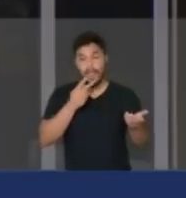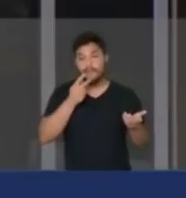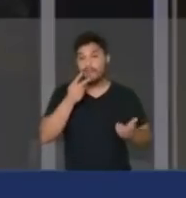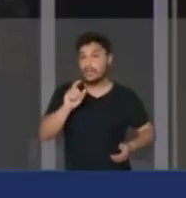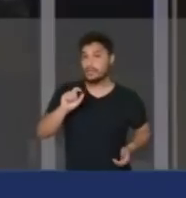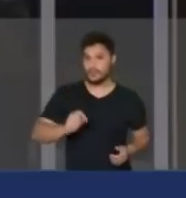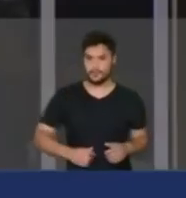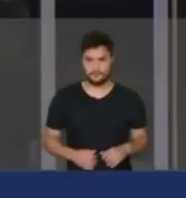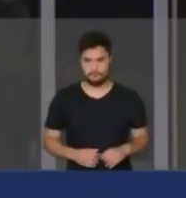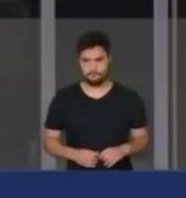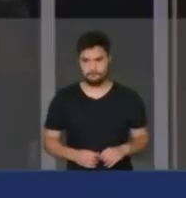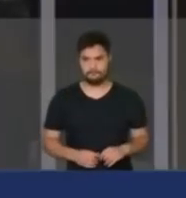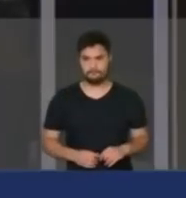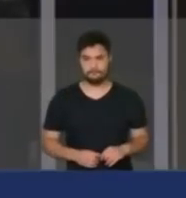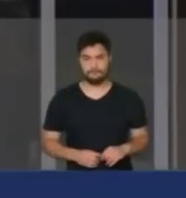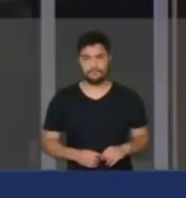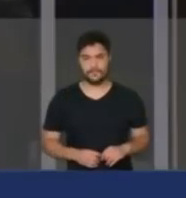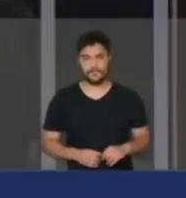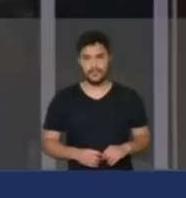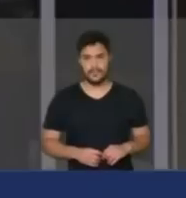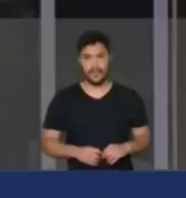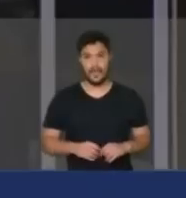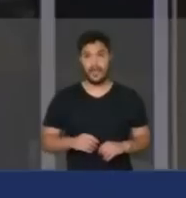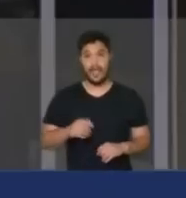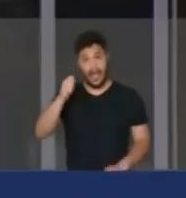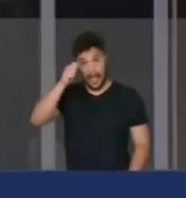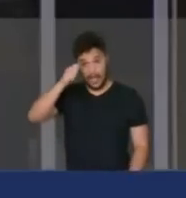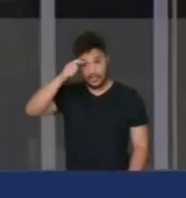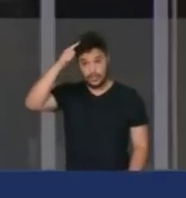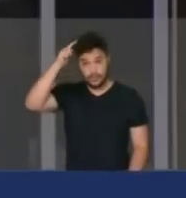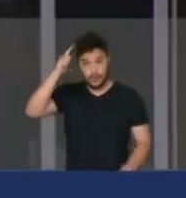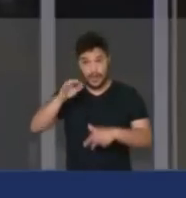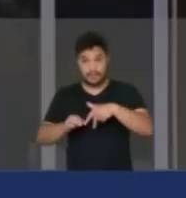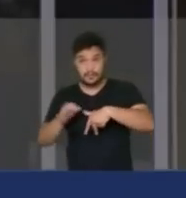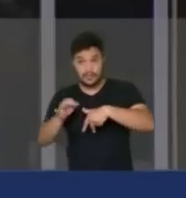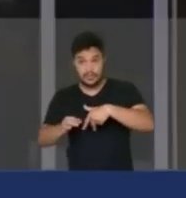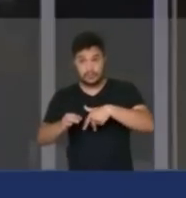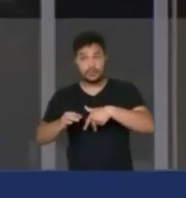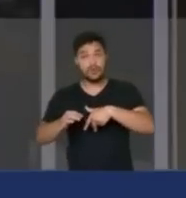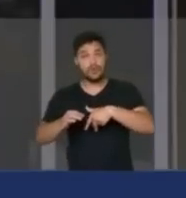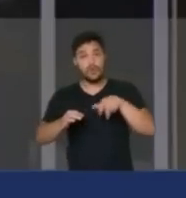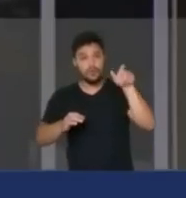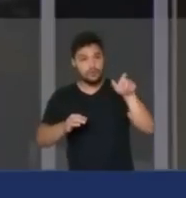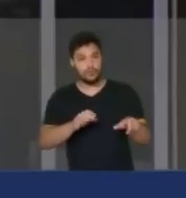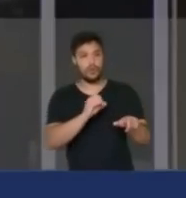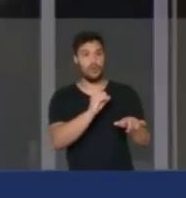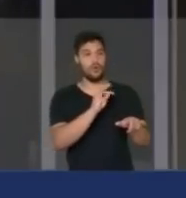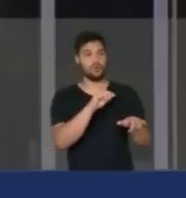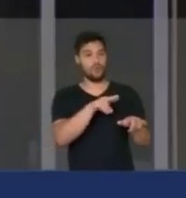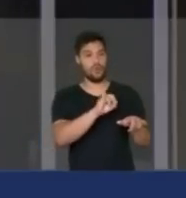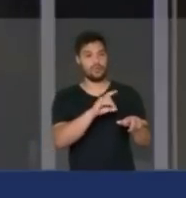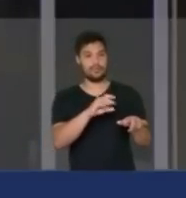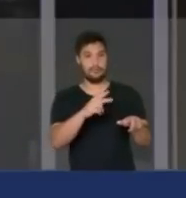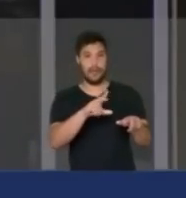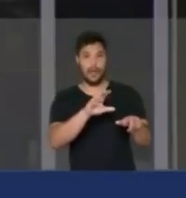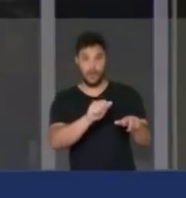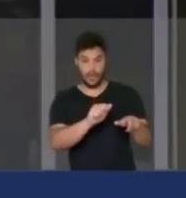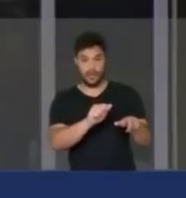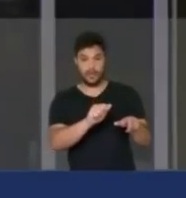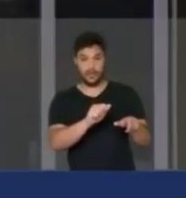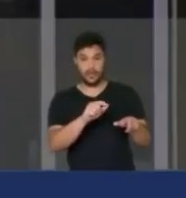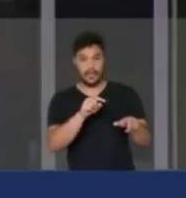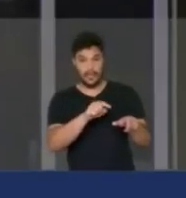primeiro alvo de Alexandre de Moraes bolsonarista o Tony de Paula diz que será